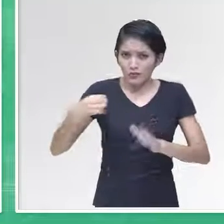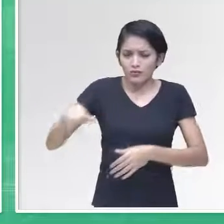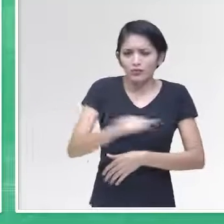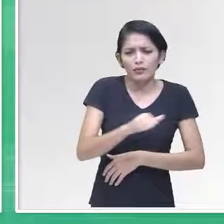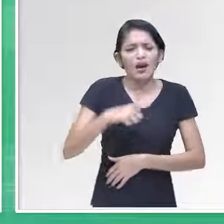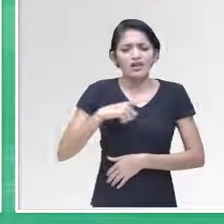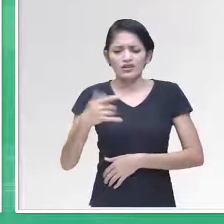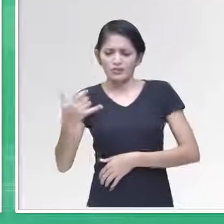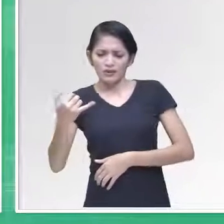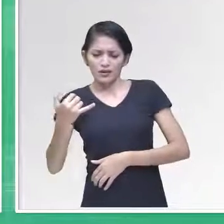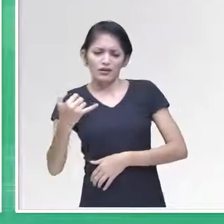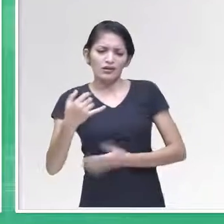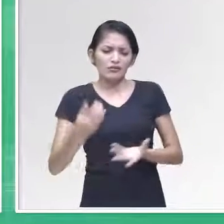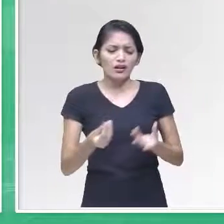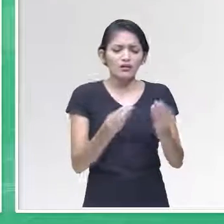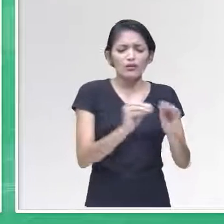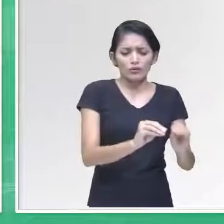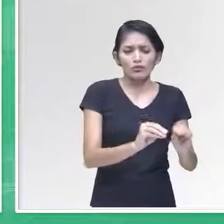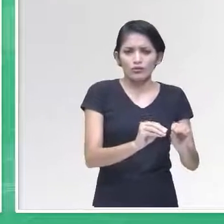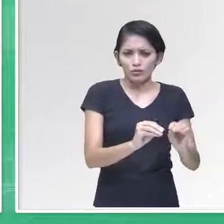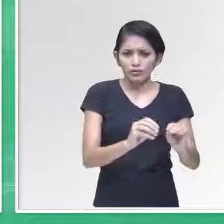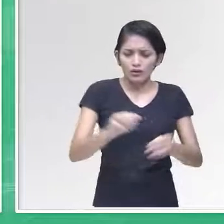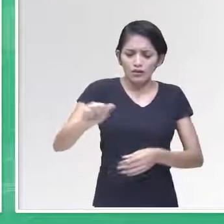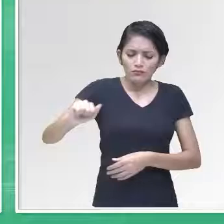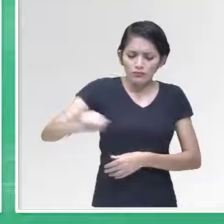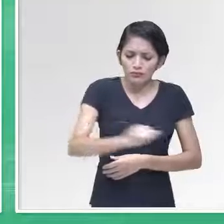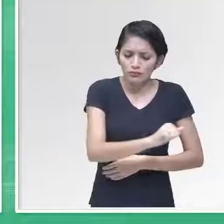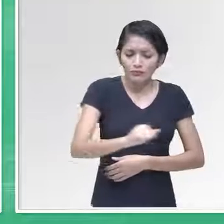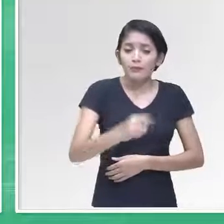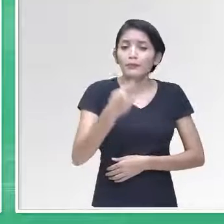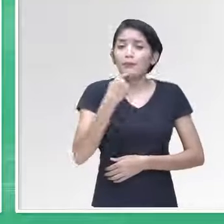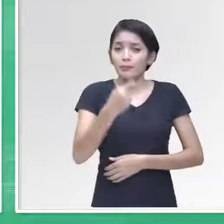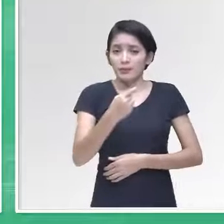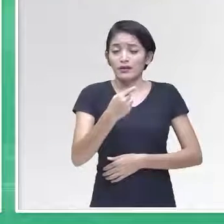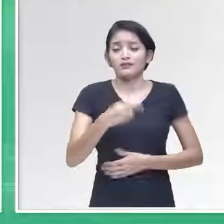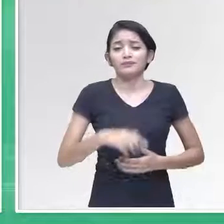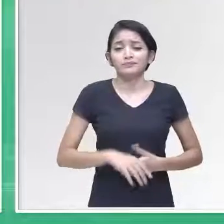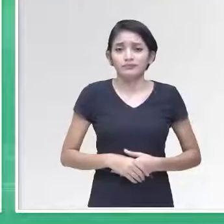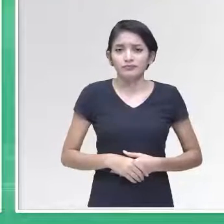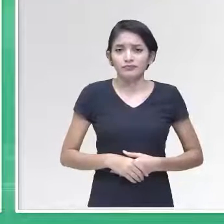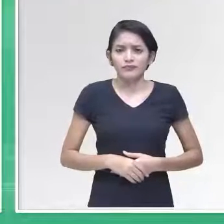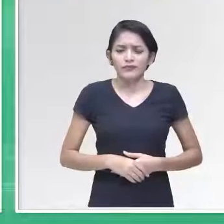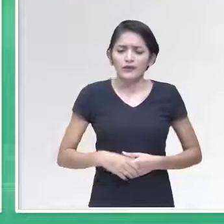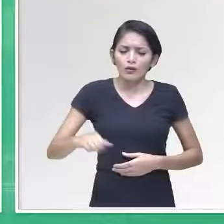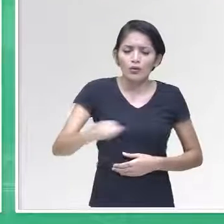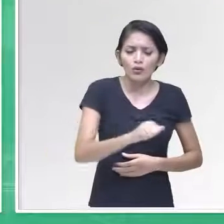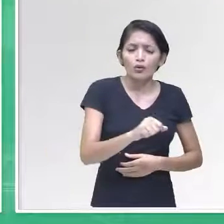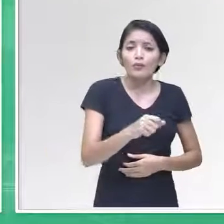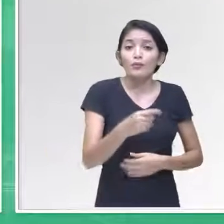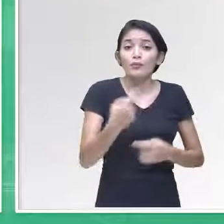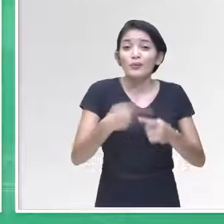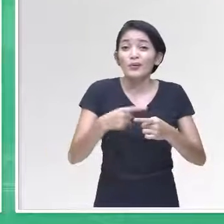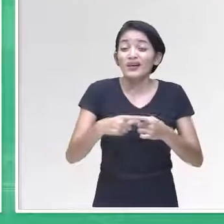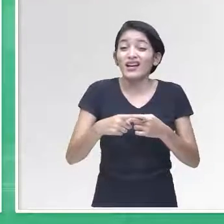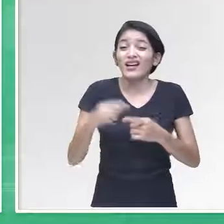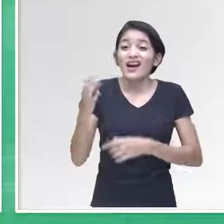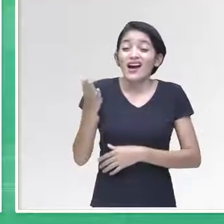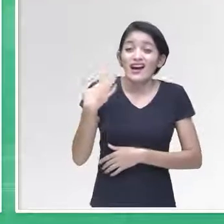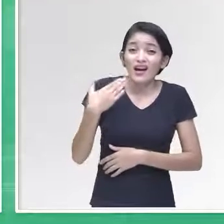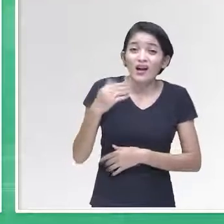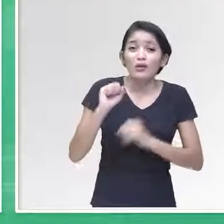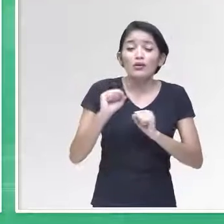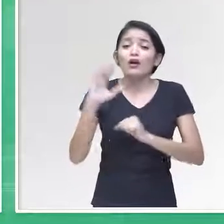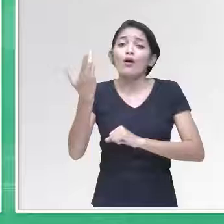né, perto, ele chegou e colocou o ferro lá, próximo dessa caneta. Quando ele colocou, ele não se ligou que a quentura, né, poderia provocar alguma